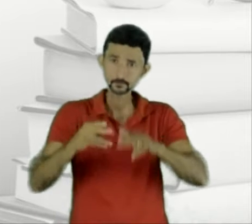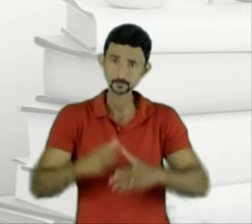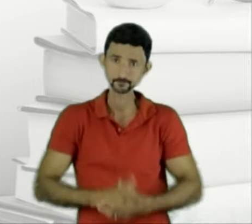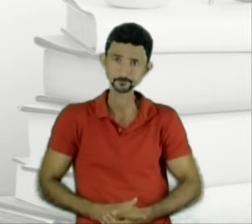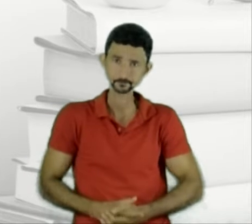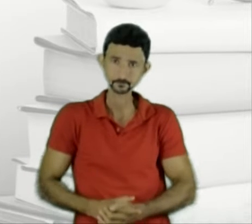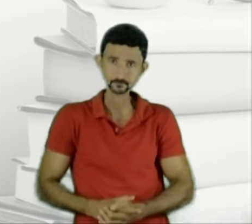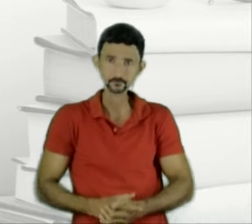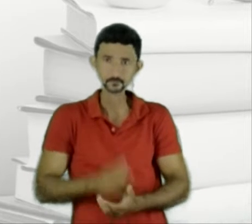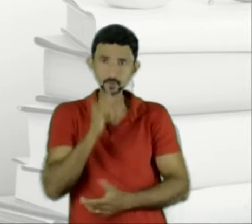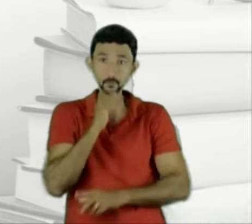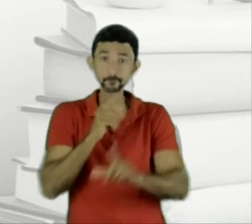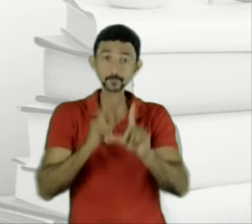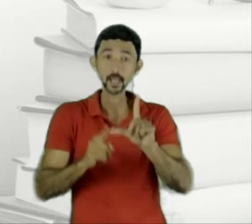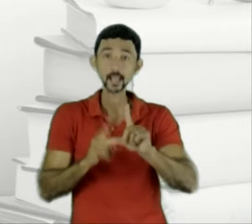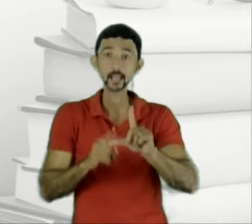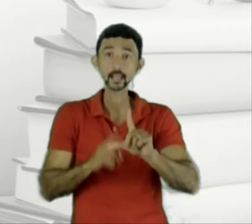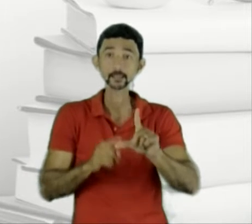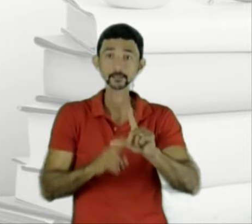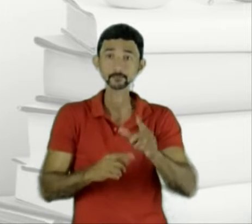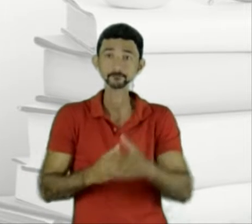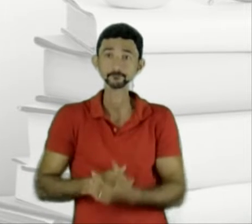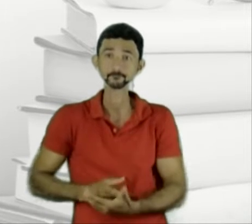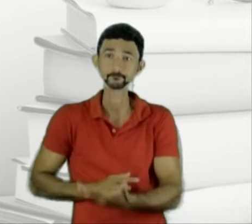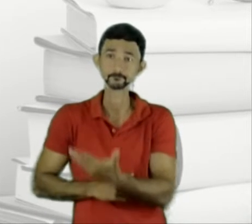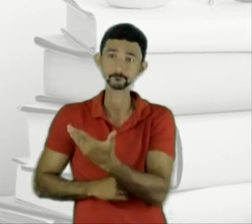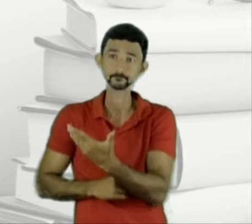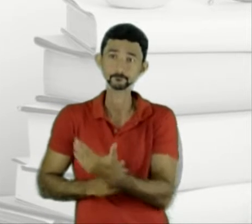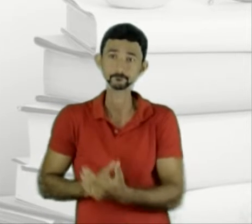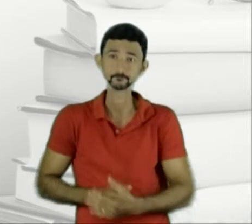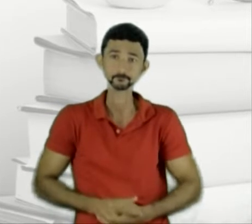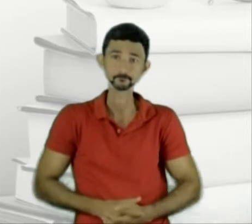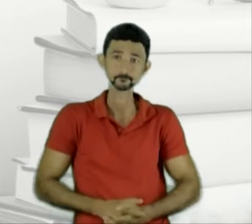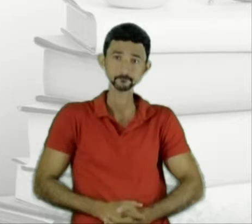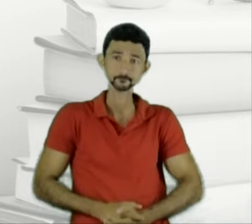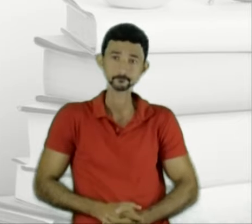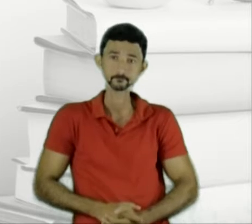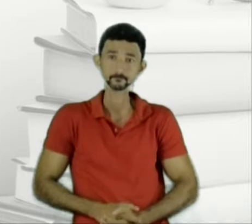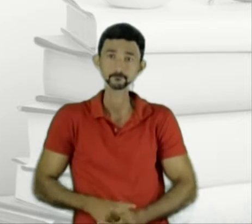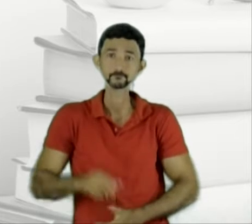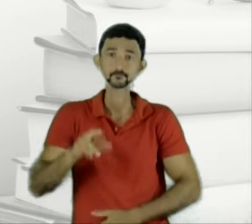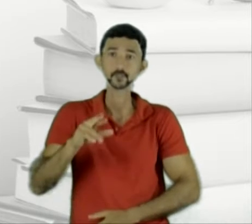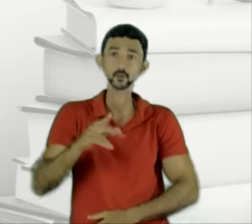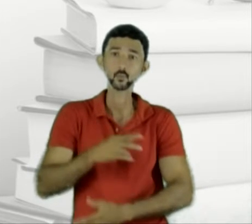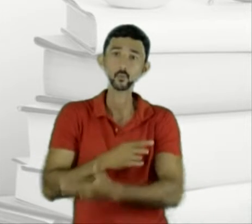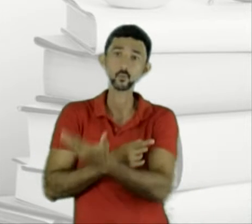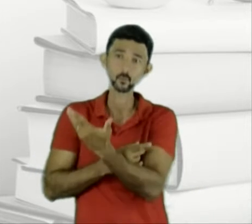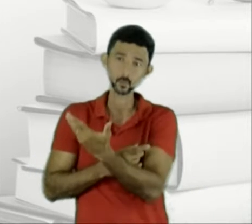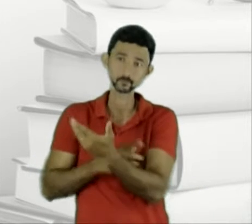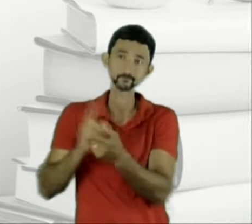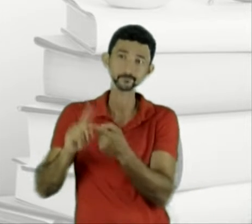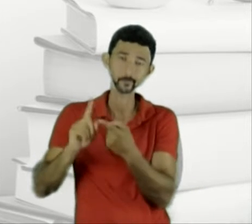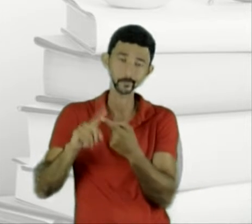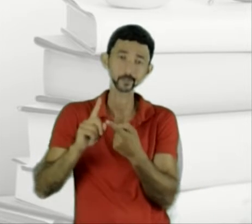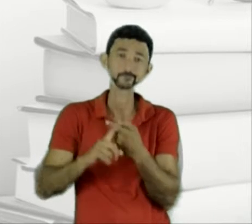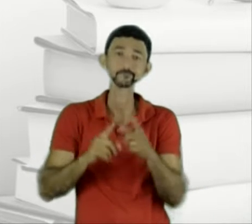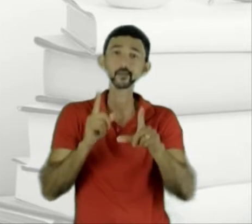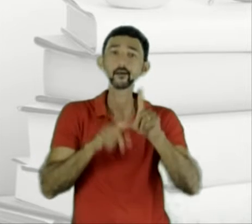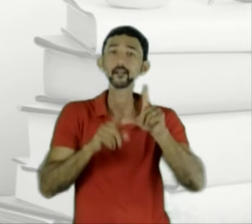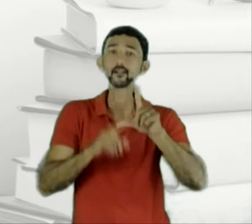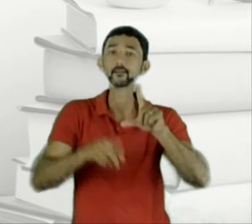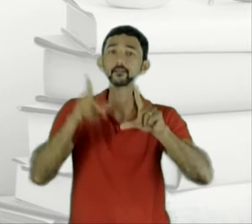semelhantes. Por quê? Porque menos 2/3 B ao quadrado A é igual a menos 2/3 AB